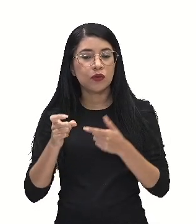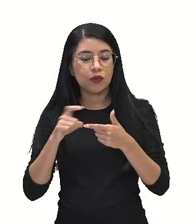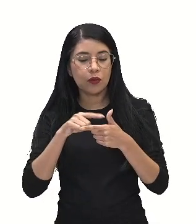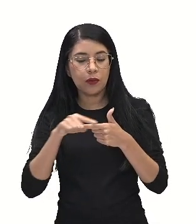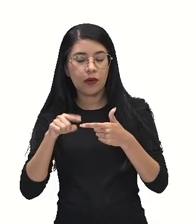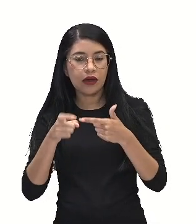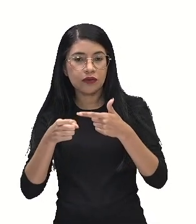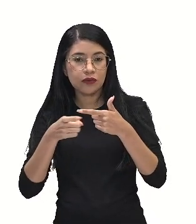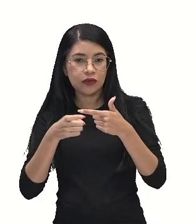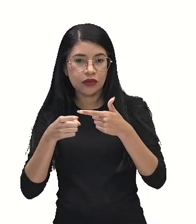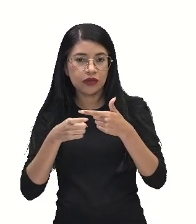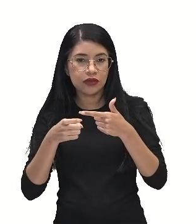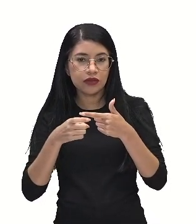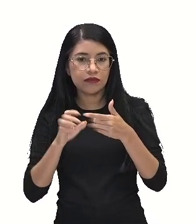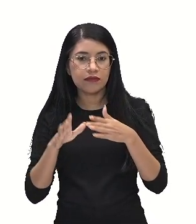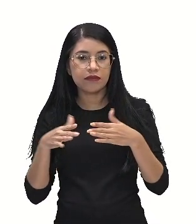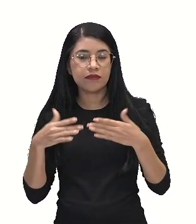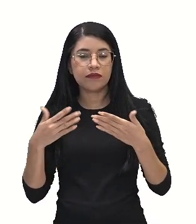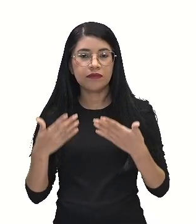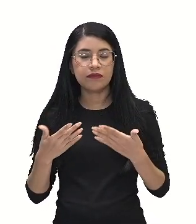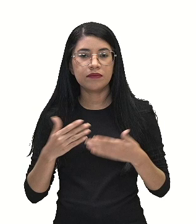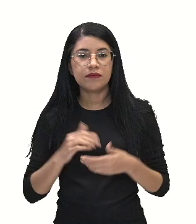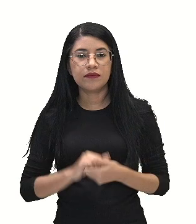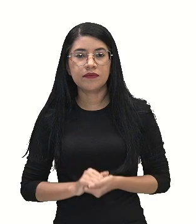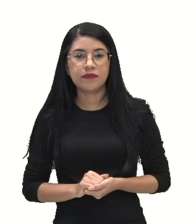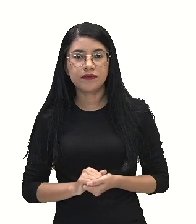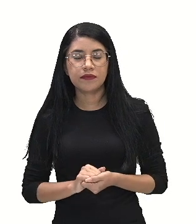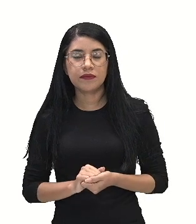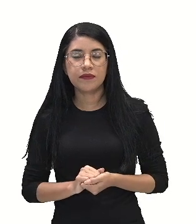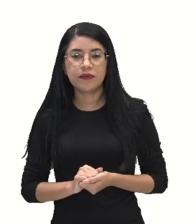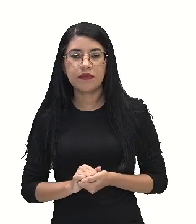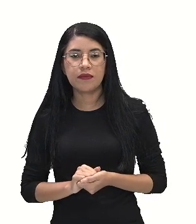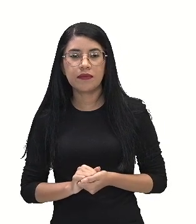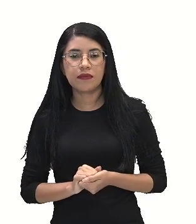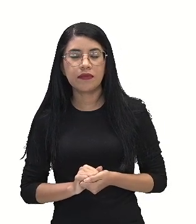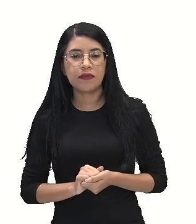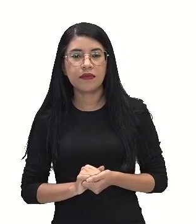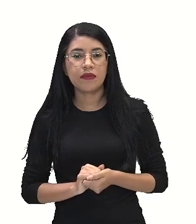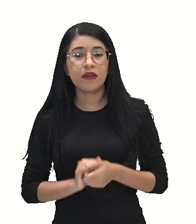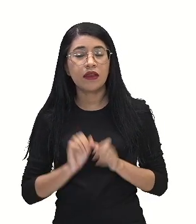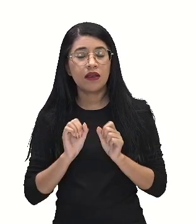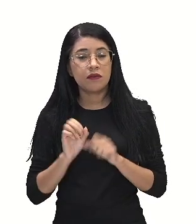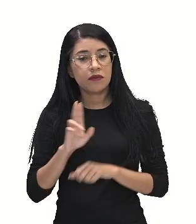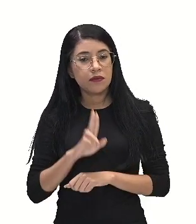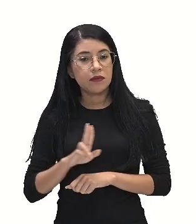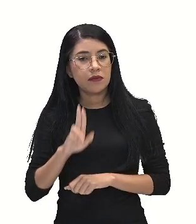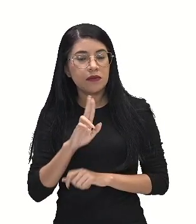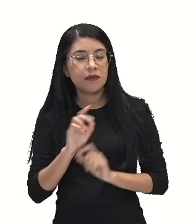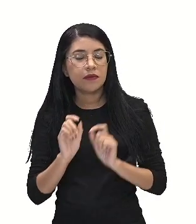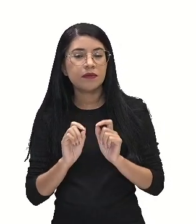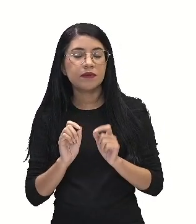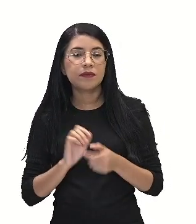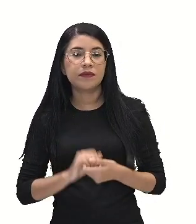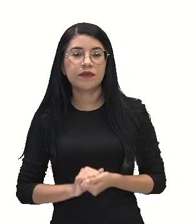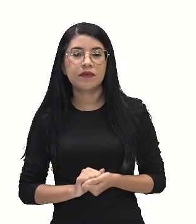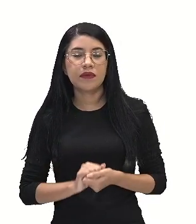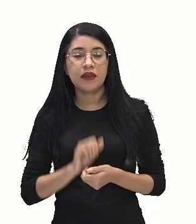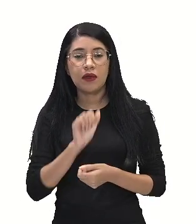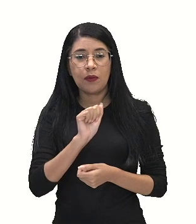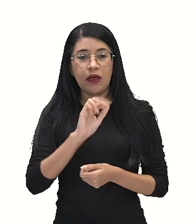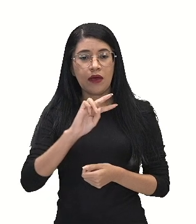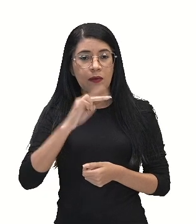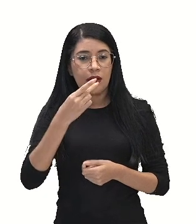x. Eu quero saber quanto vale o valor de x. Então, eu posso utilizar, ó, no lugar de a ao quadrado, eu